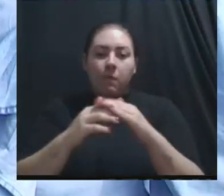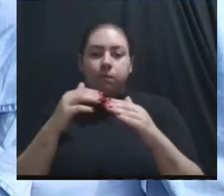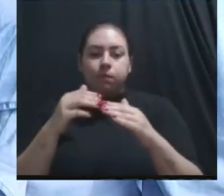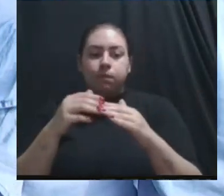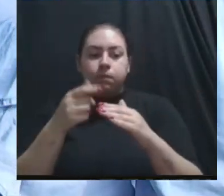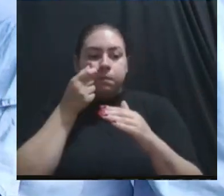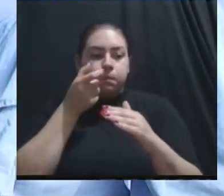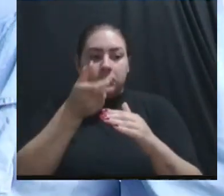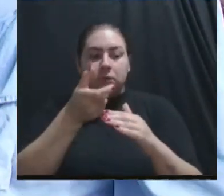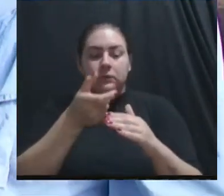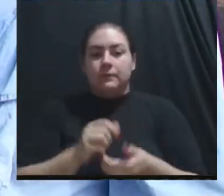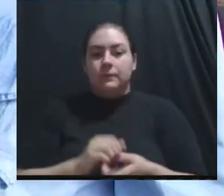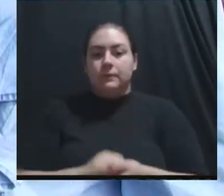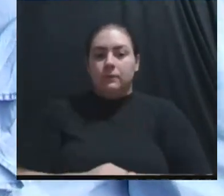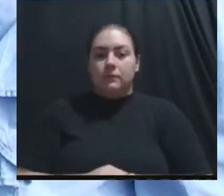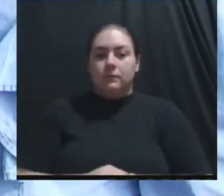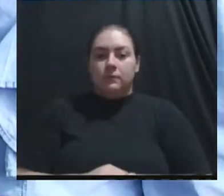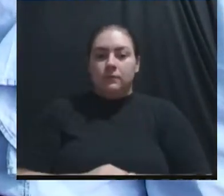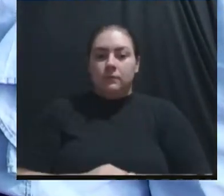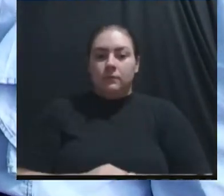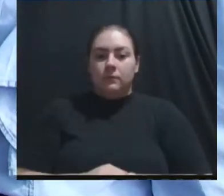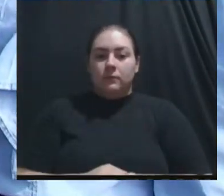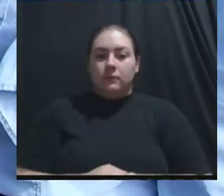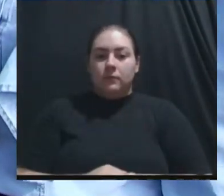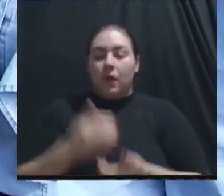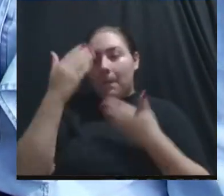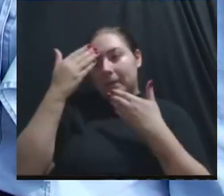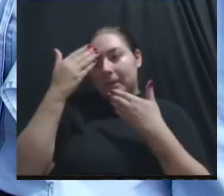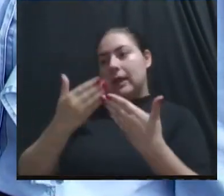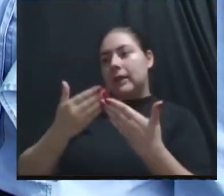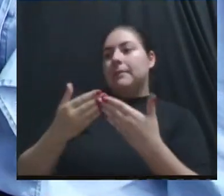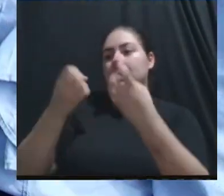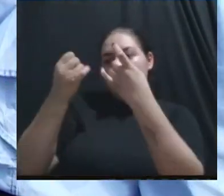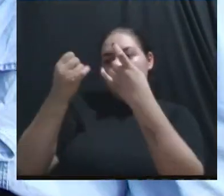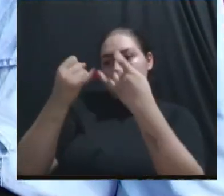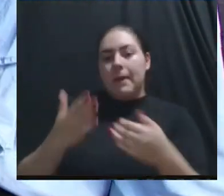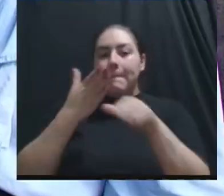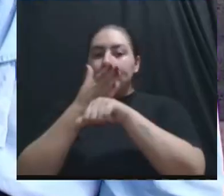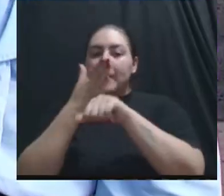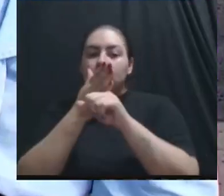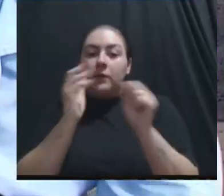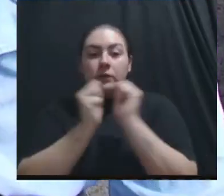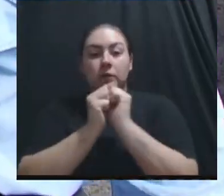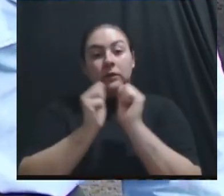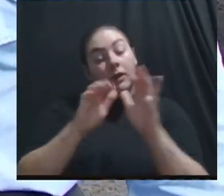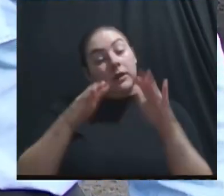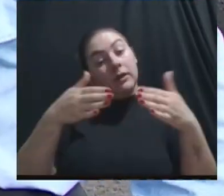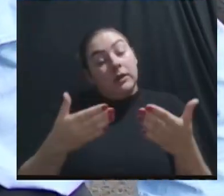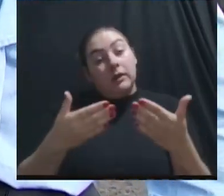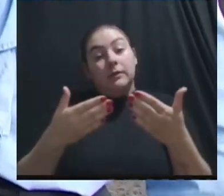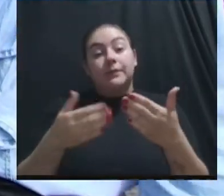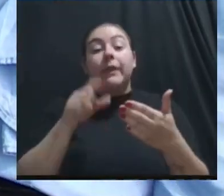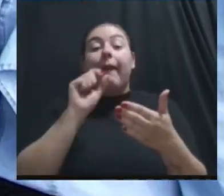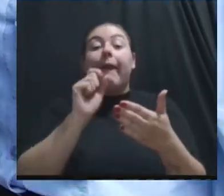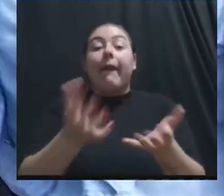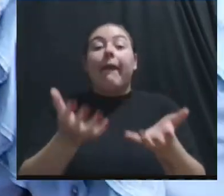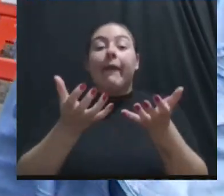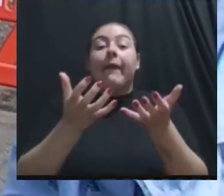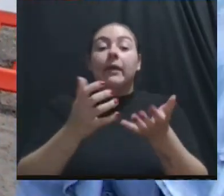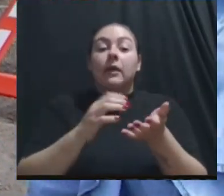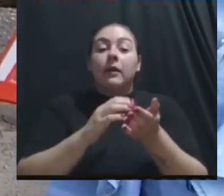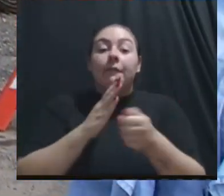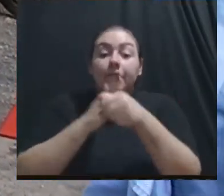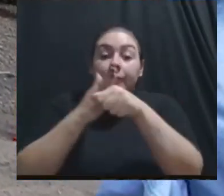pelas suas explicações em participar aqui com a gente. Tá aí, então, Gabriel, quem quiser ainda fazer essa visita, dá tempo até